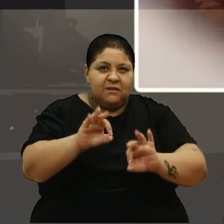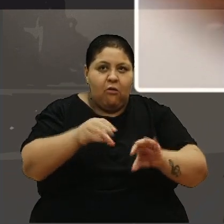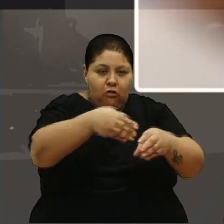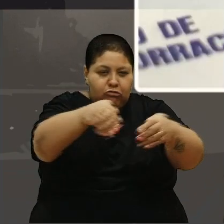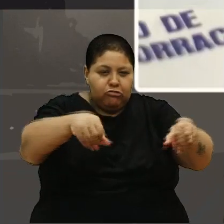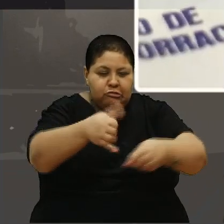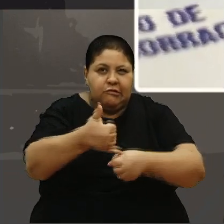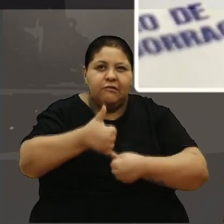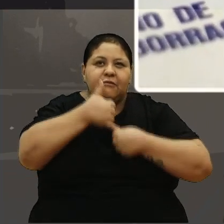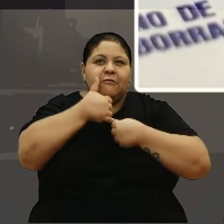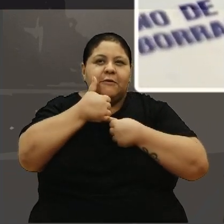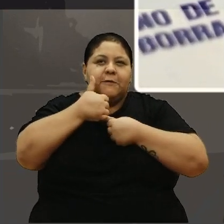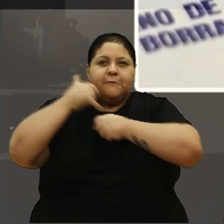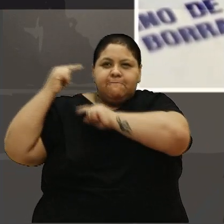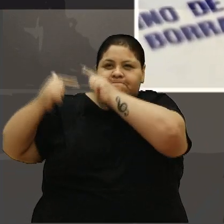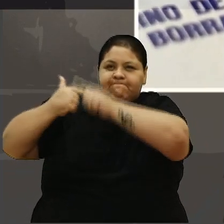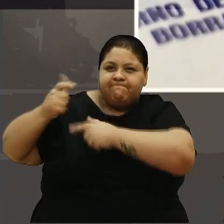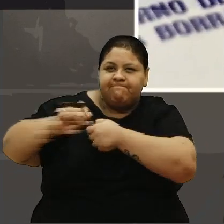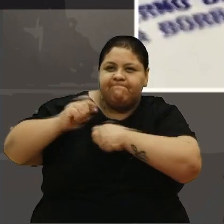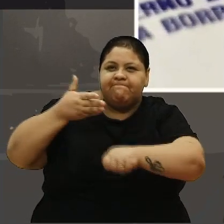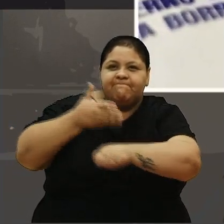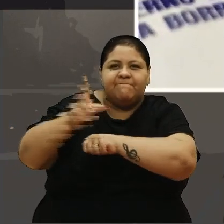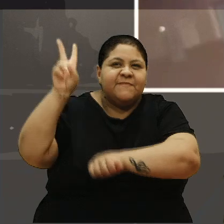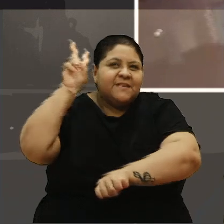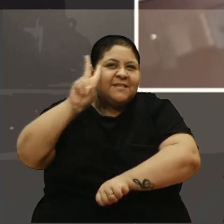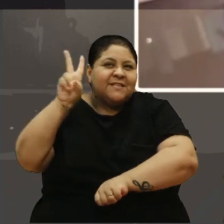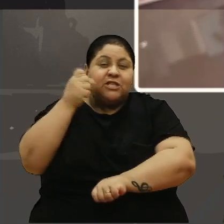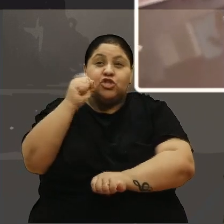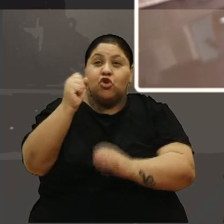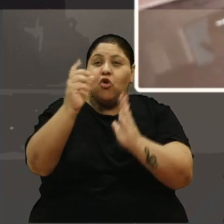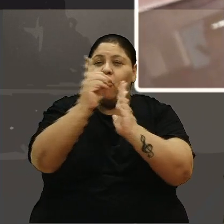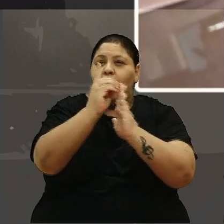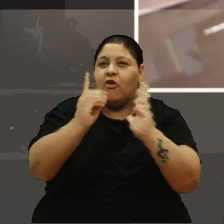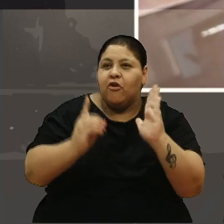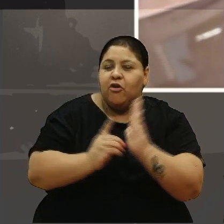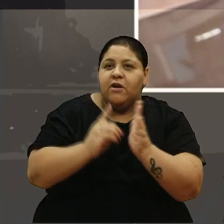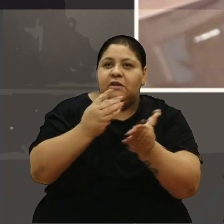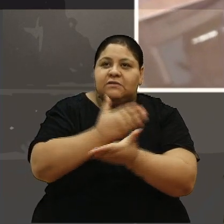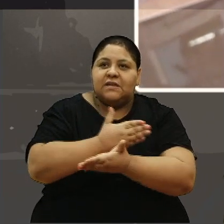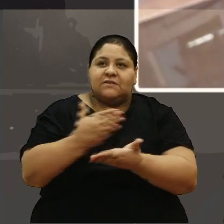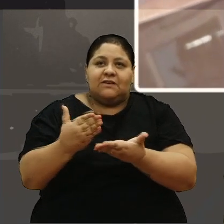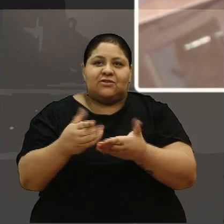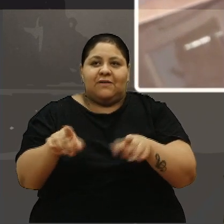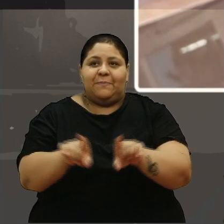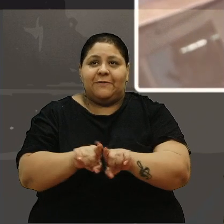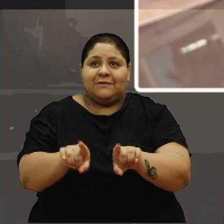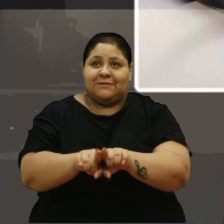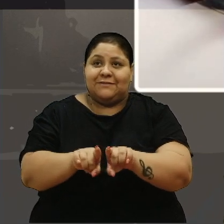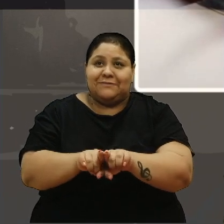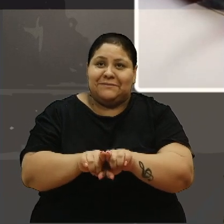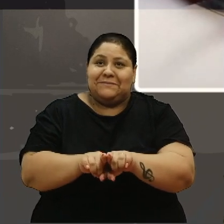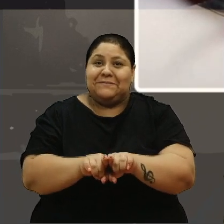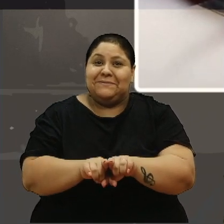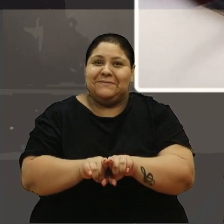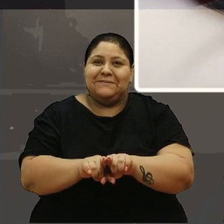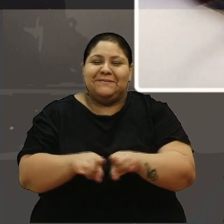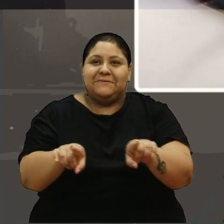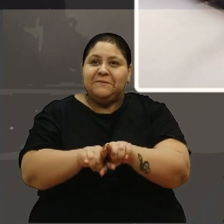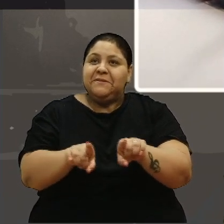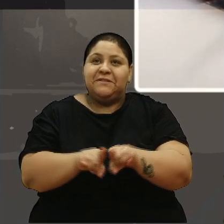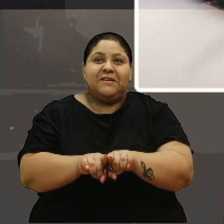faz parte dessa história de 8 décadas desde o começo. Lá no início, ao perceber